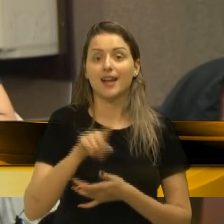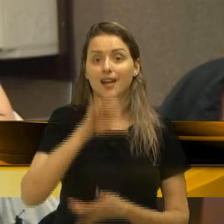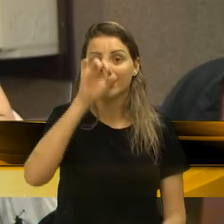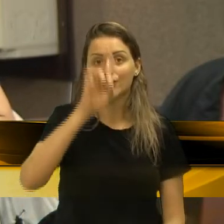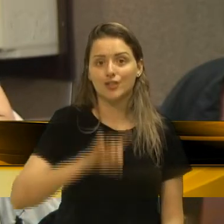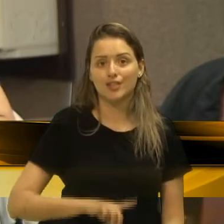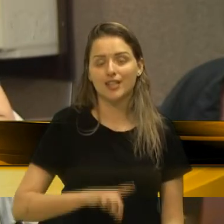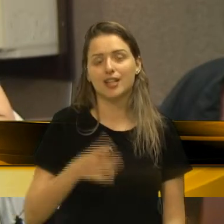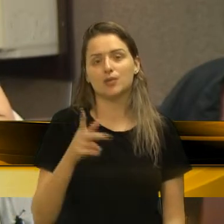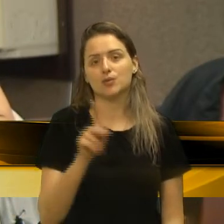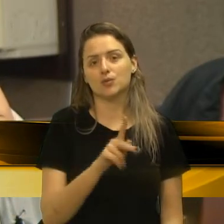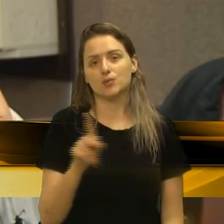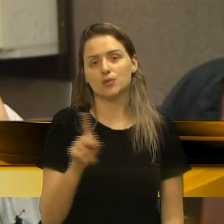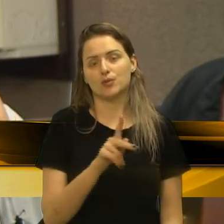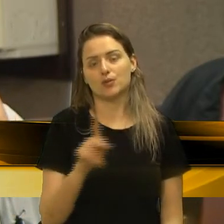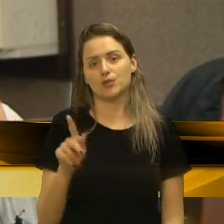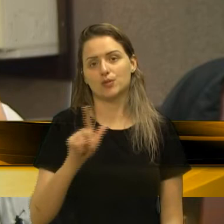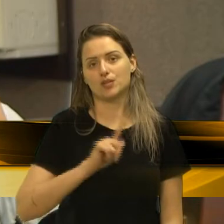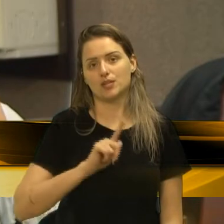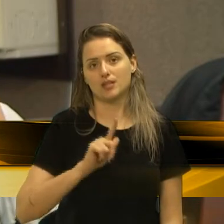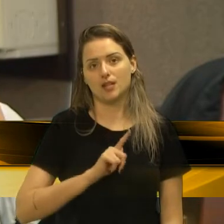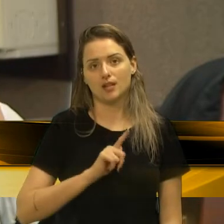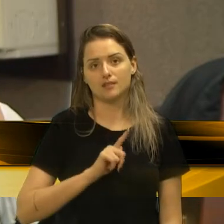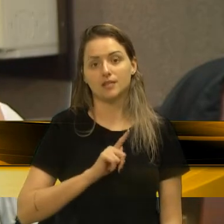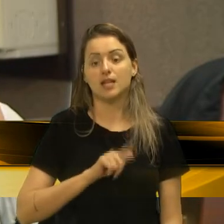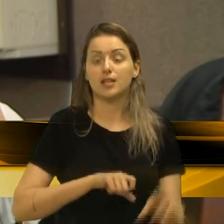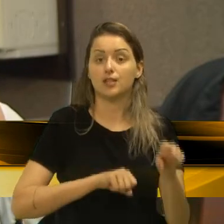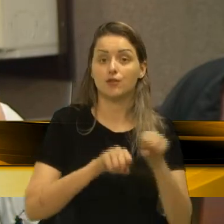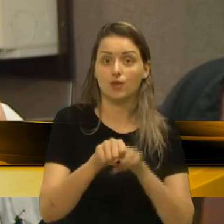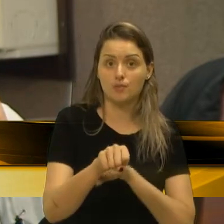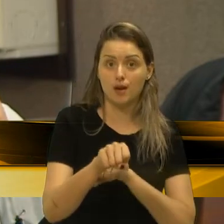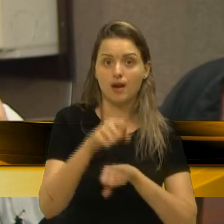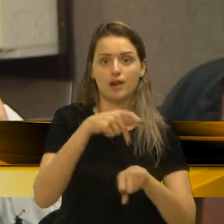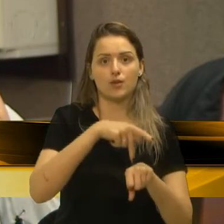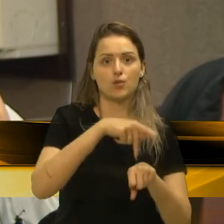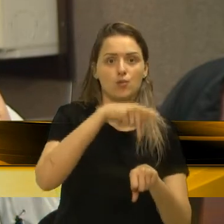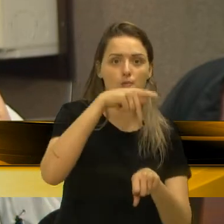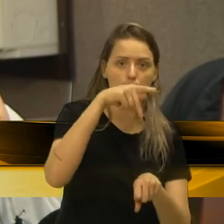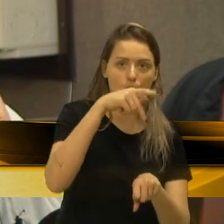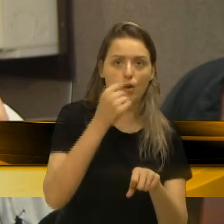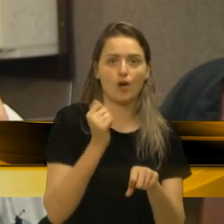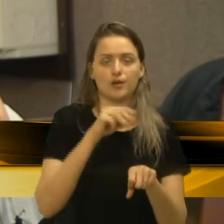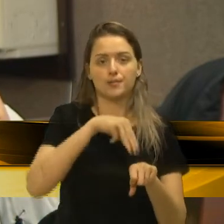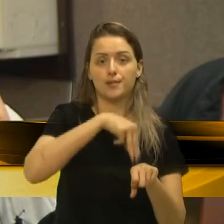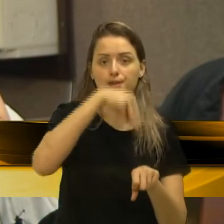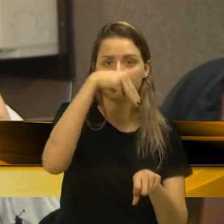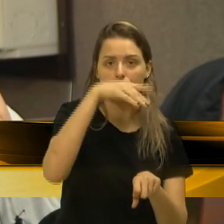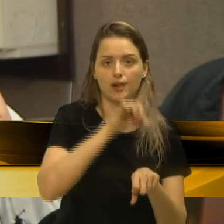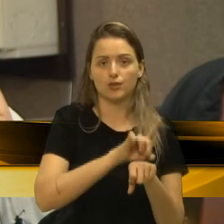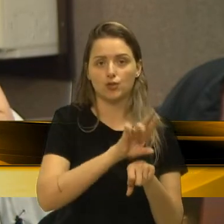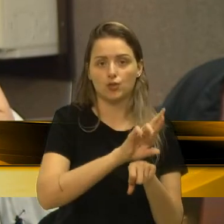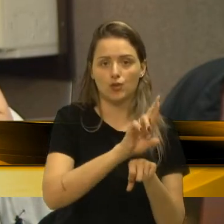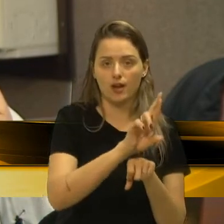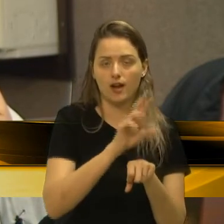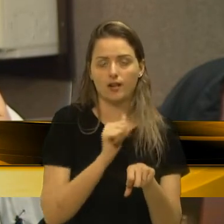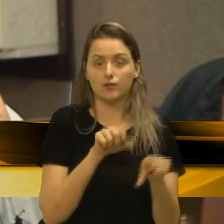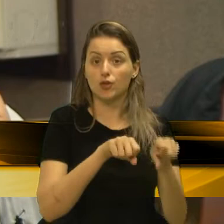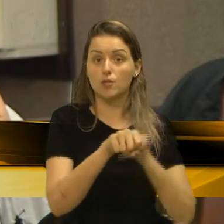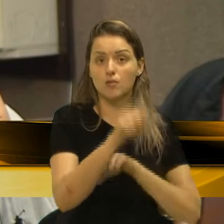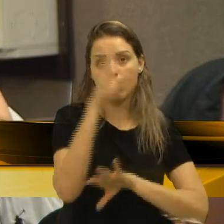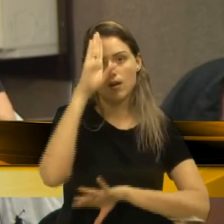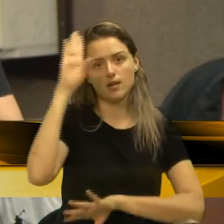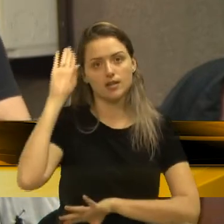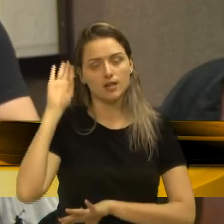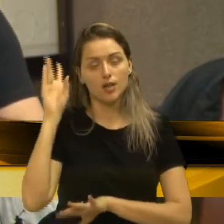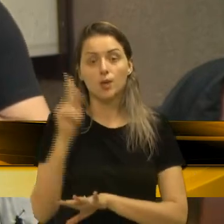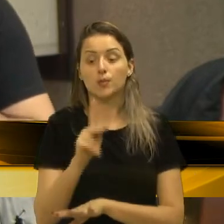direitos adquiridos por professores que se especializaram com pós-graduações, mestrados, doutorados, professores